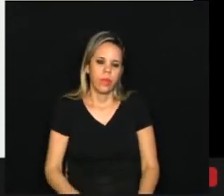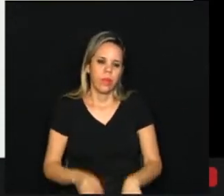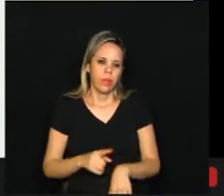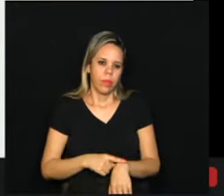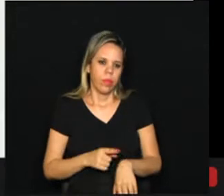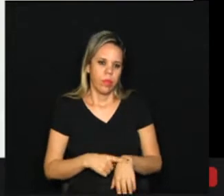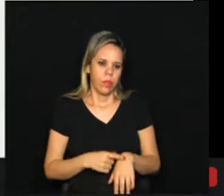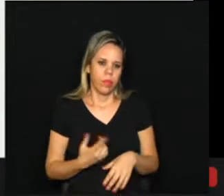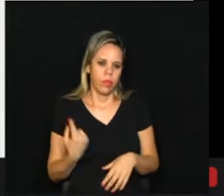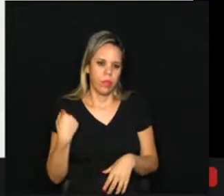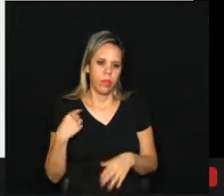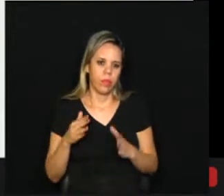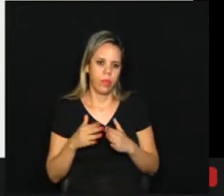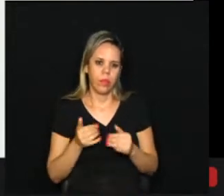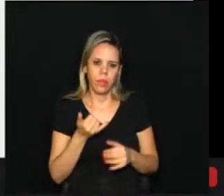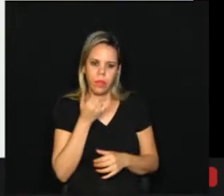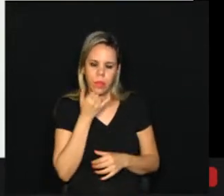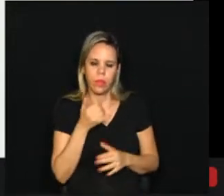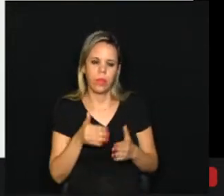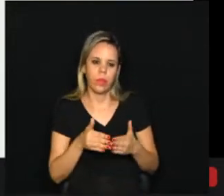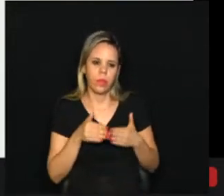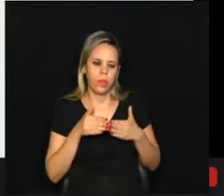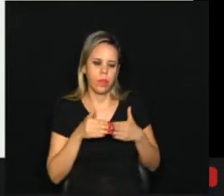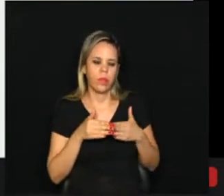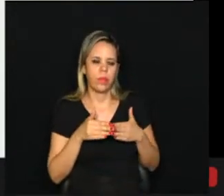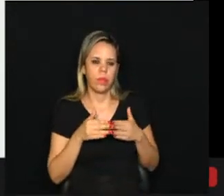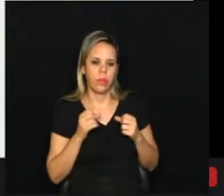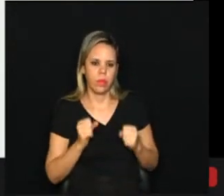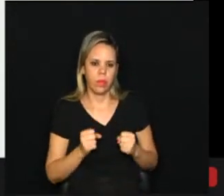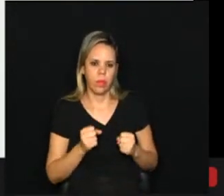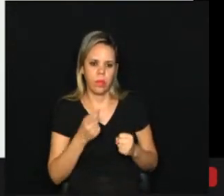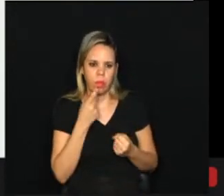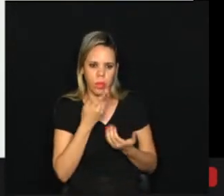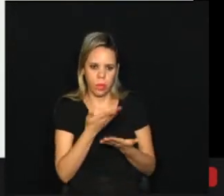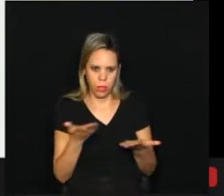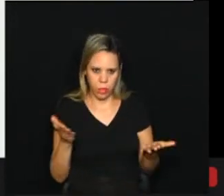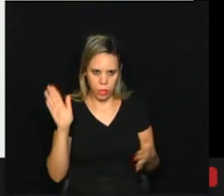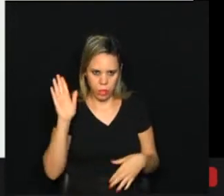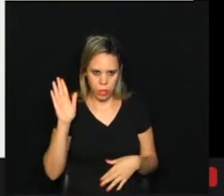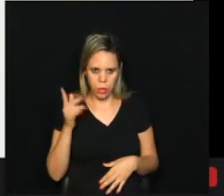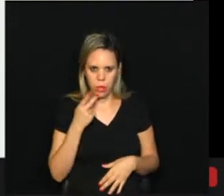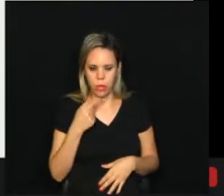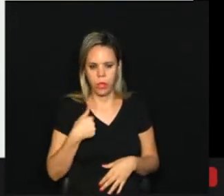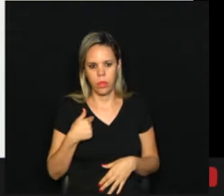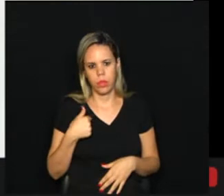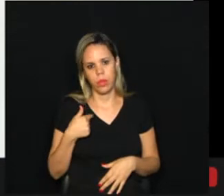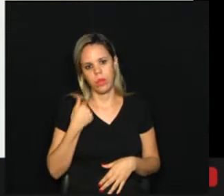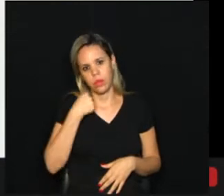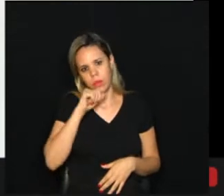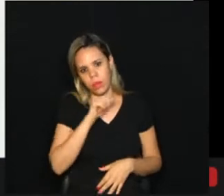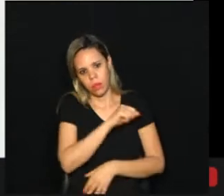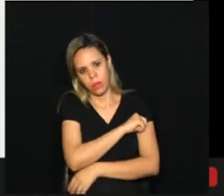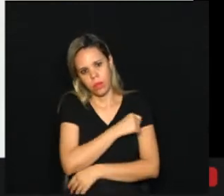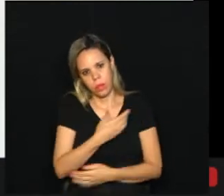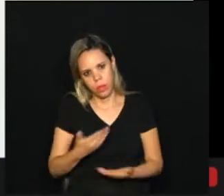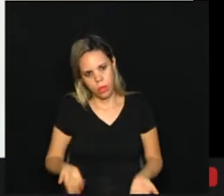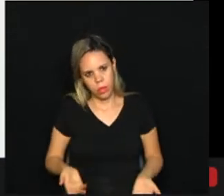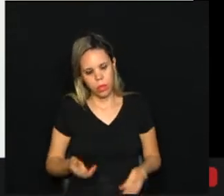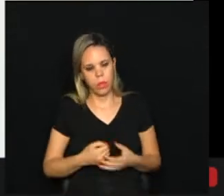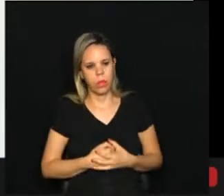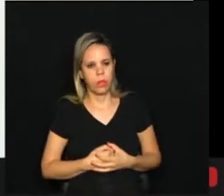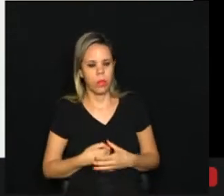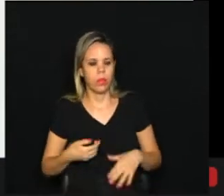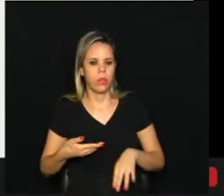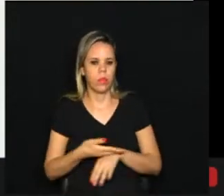eu pedi licença para que eu pudesse falar. Eu falei, olha, eu estou aqui na qualidade de mãe de aluno, que eu vim para